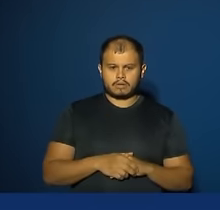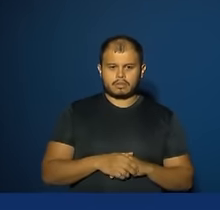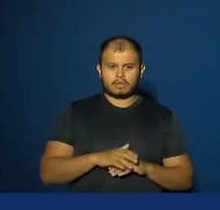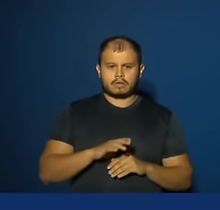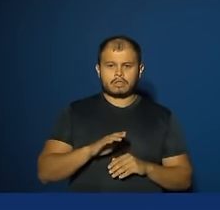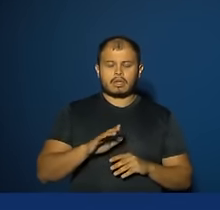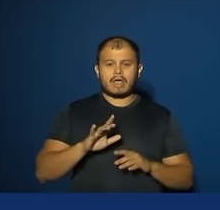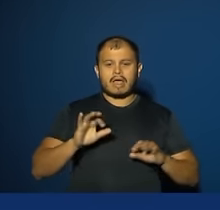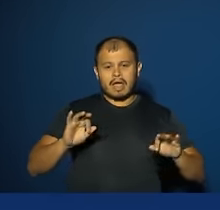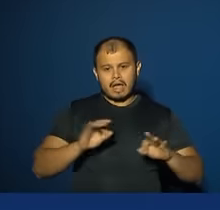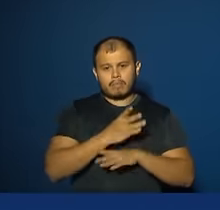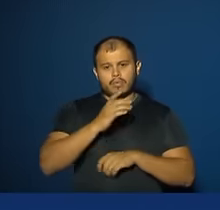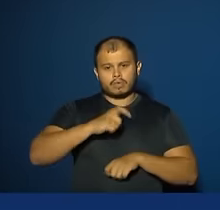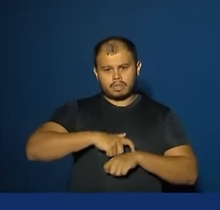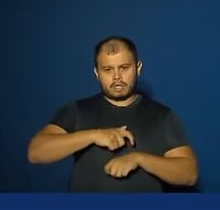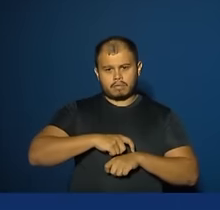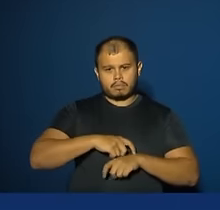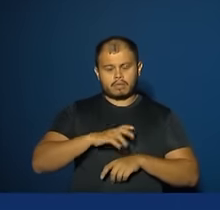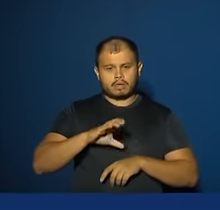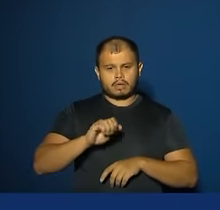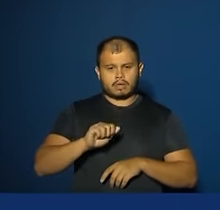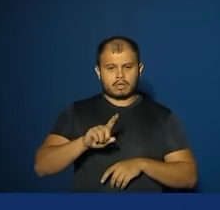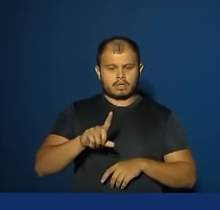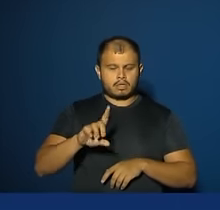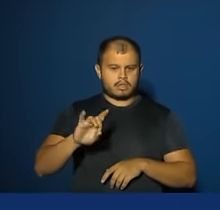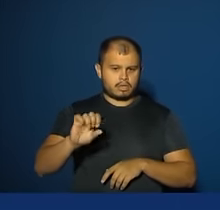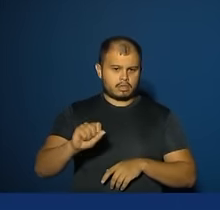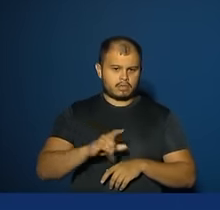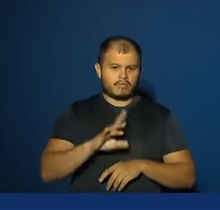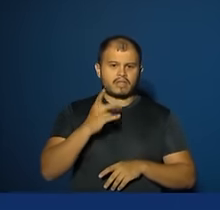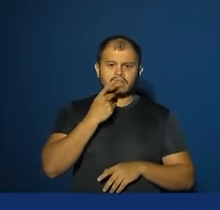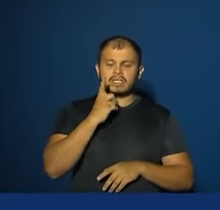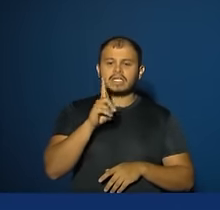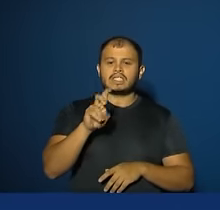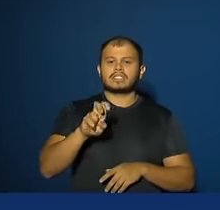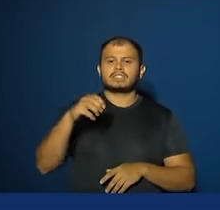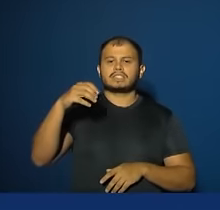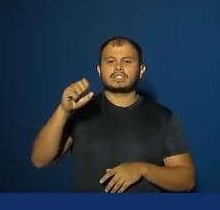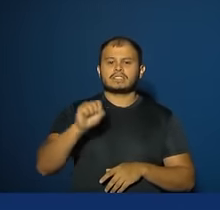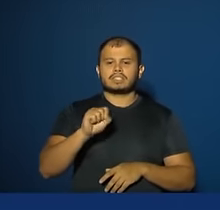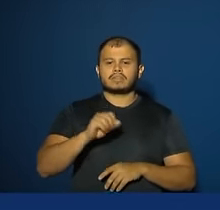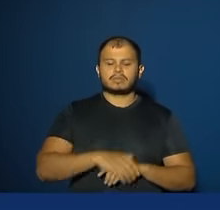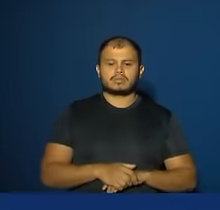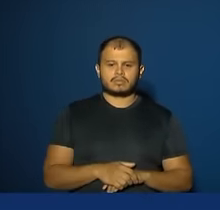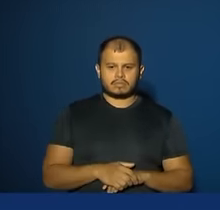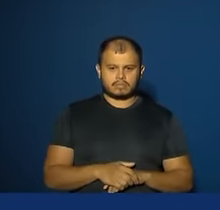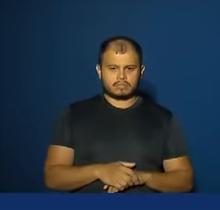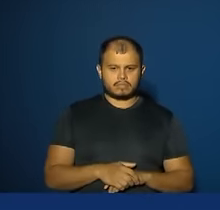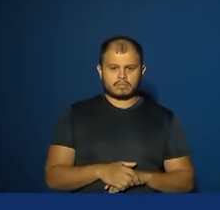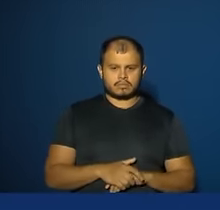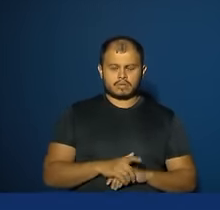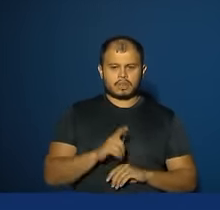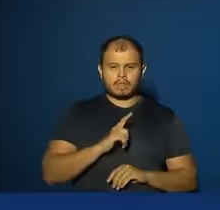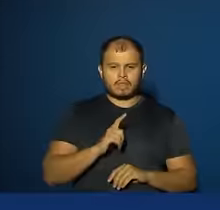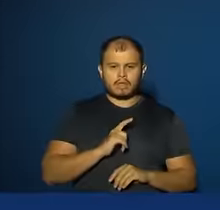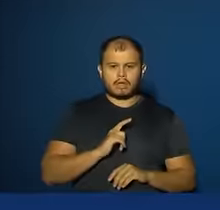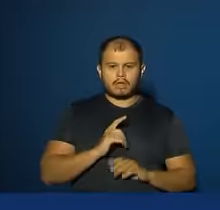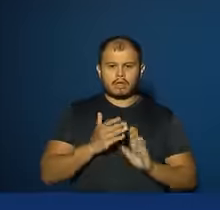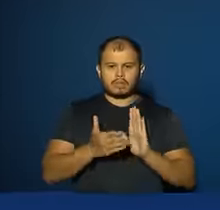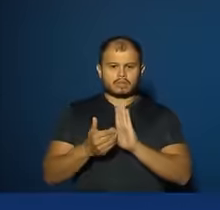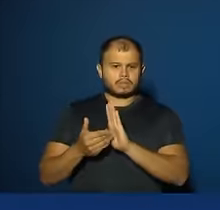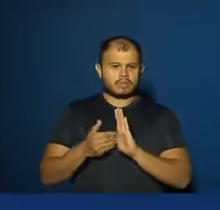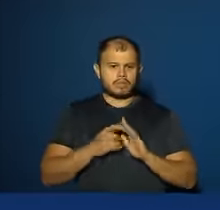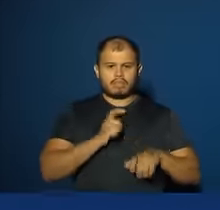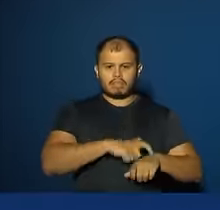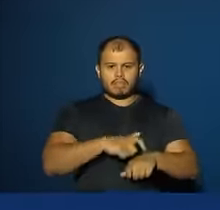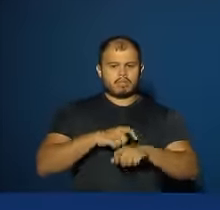tempo acabou, mas você tem que falar para a gente aí em 15 segundos o seu pique. Não, eu tomei o tempo de todos os outros aqui.